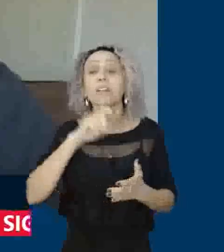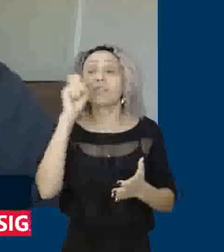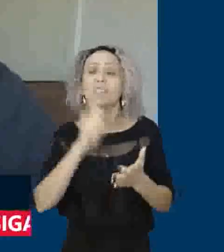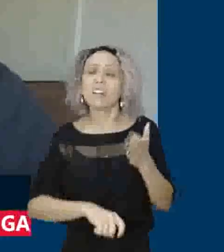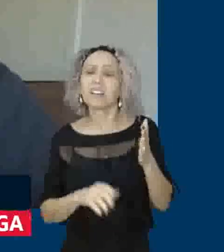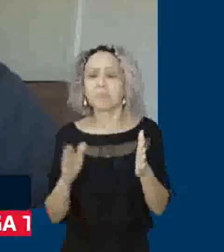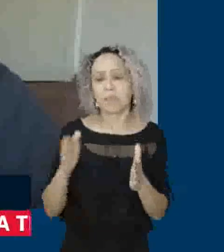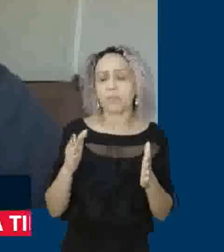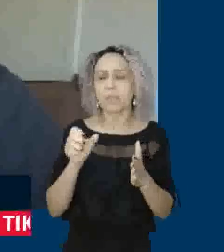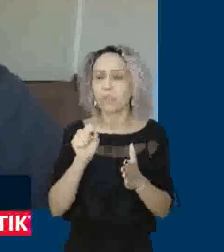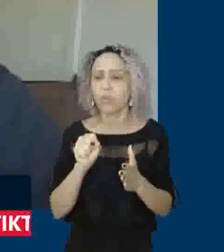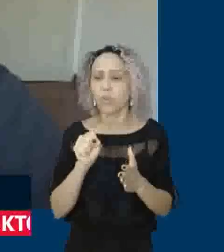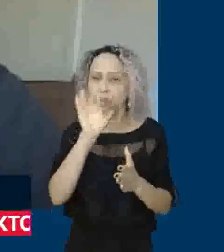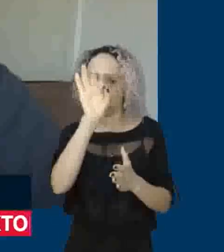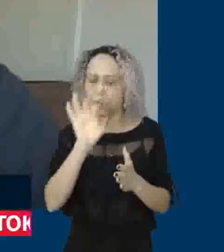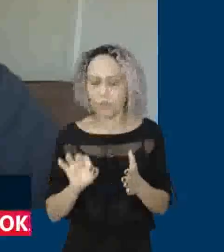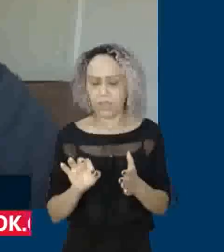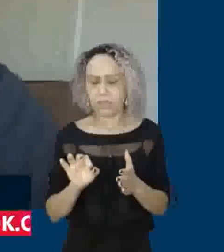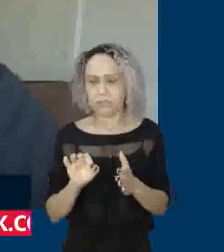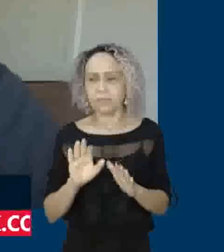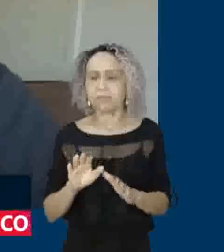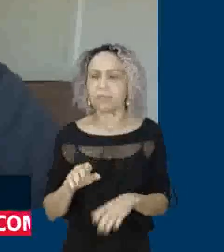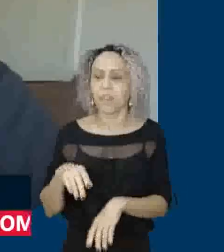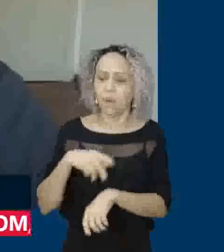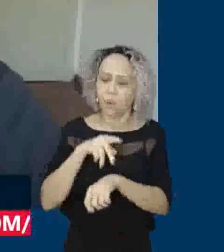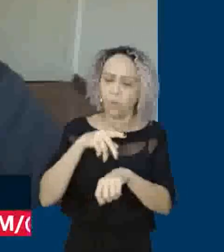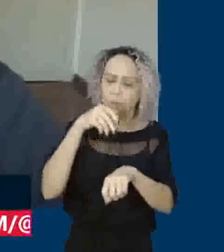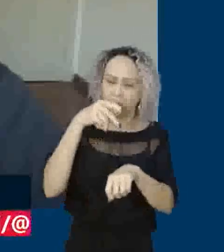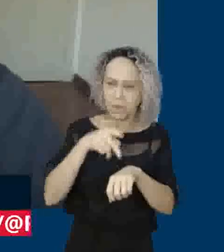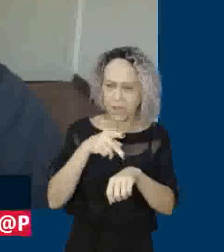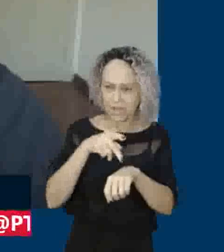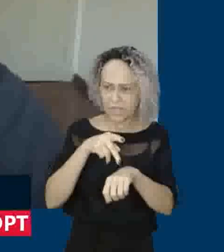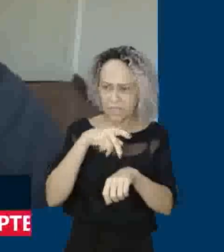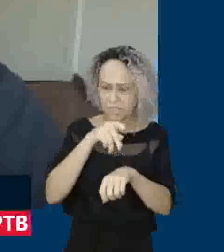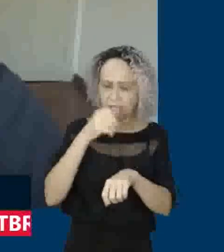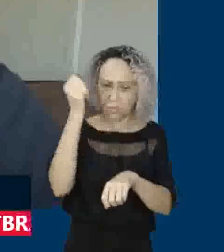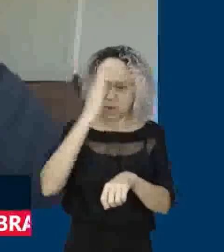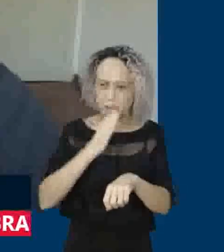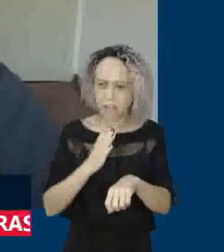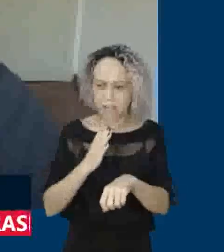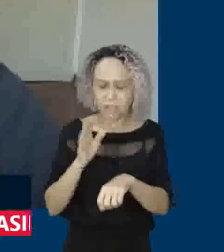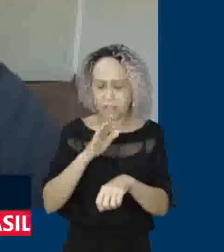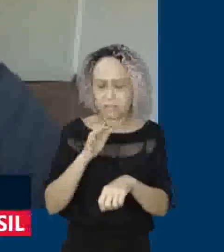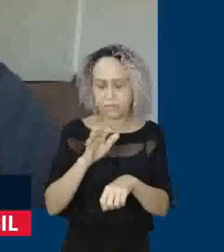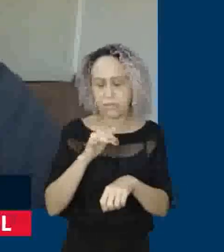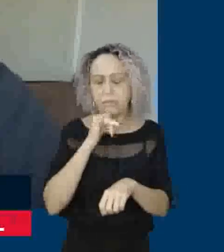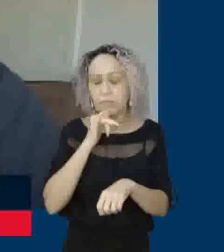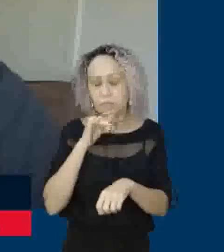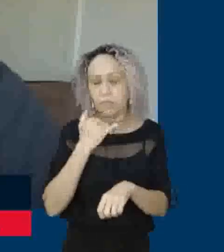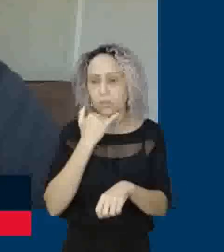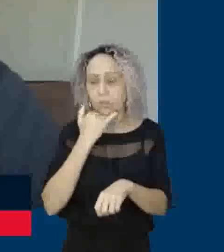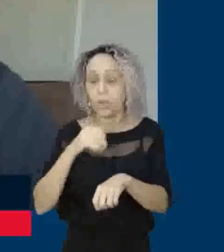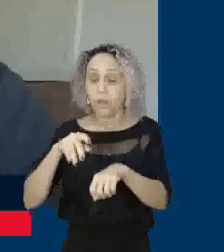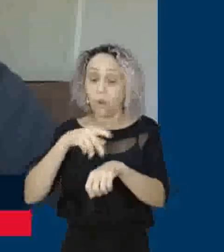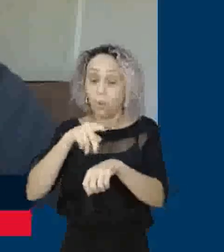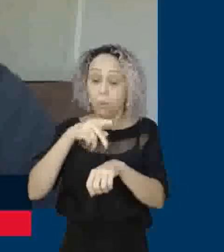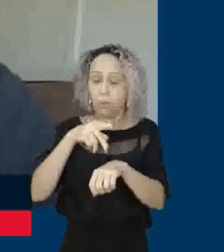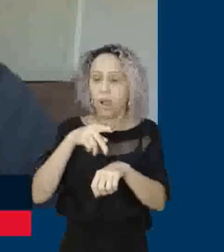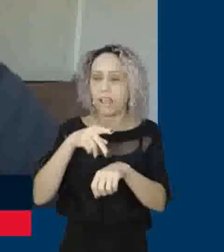dos 8%. Né? O país que tem a segunda maior taxa do mundo é o México, que tem metade disso,